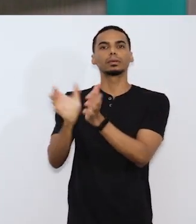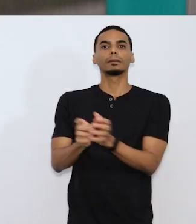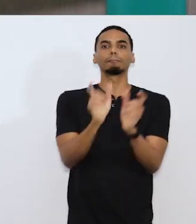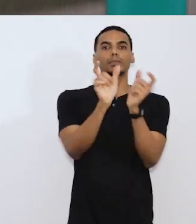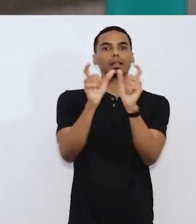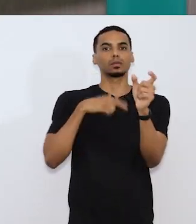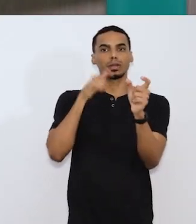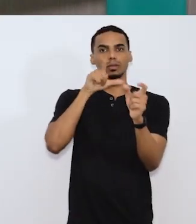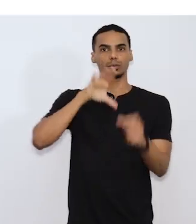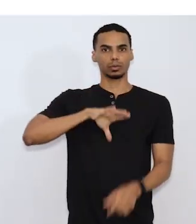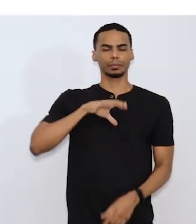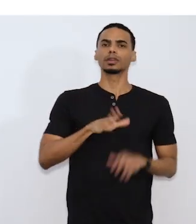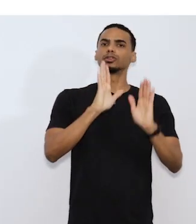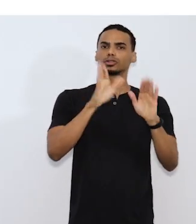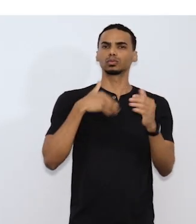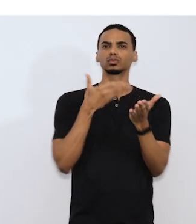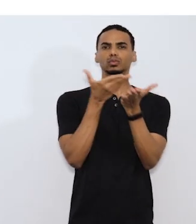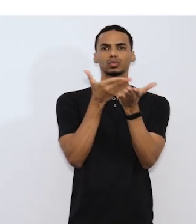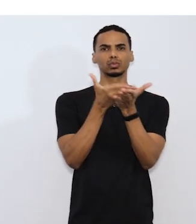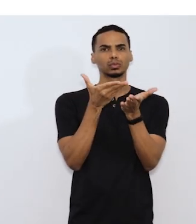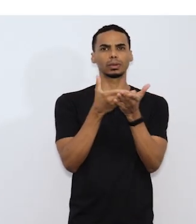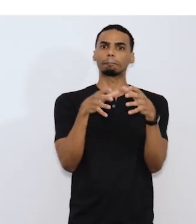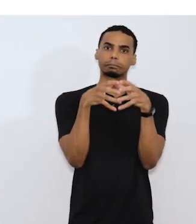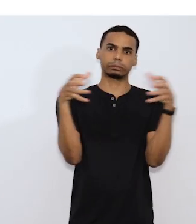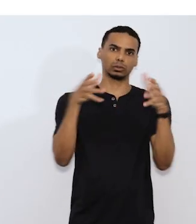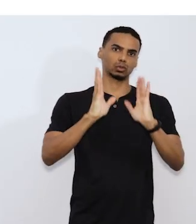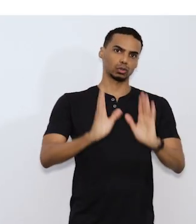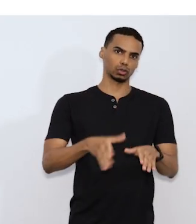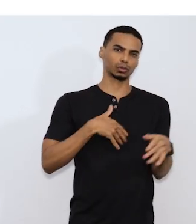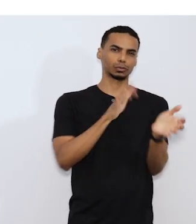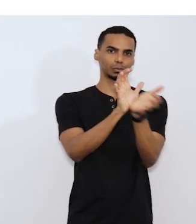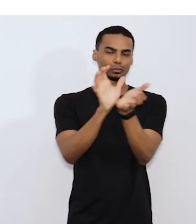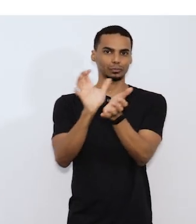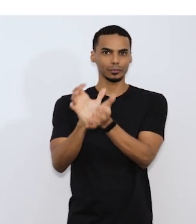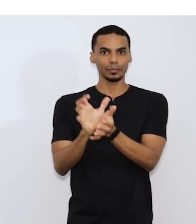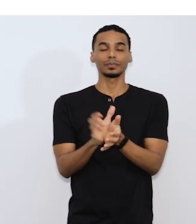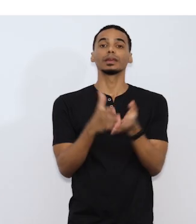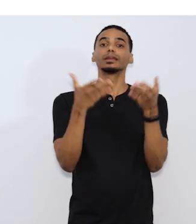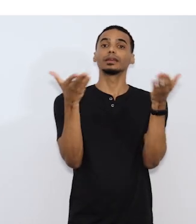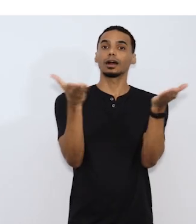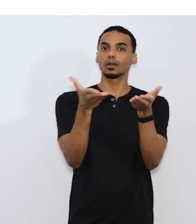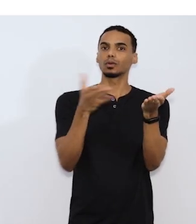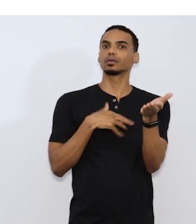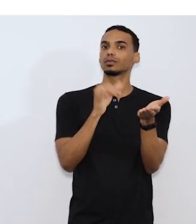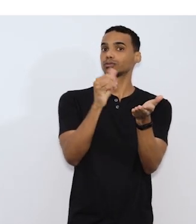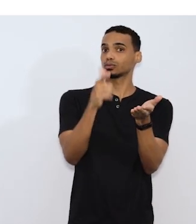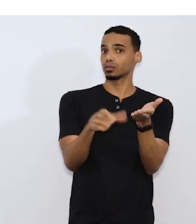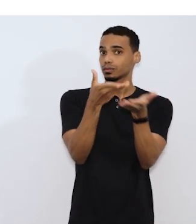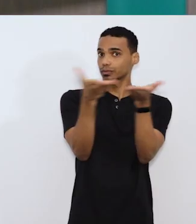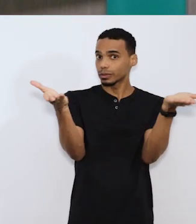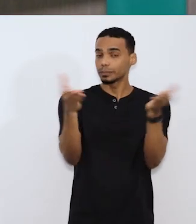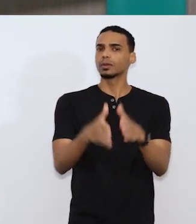portuguesa. Nós já trabalhamos aqui grande parte dessas classes gramaticais e volto a reafirmar com